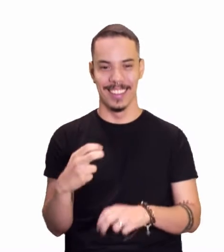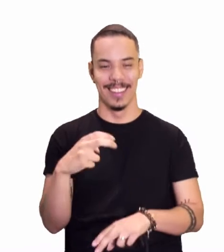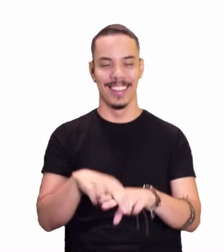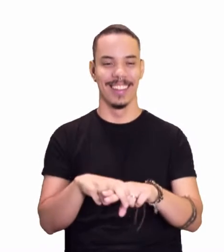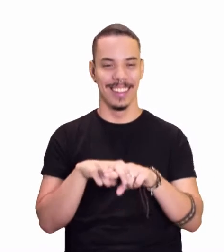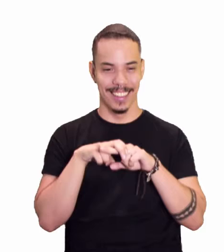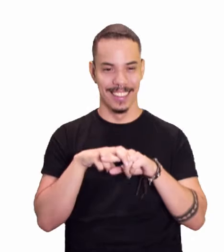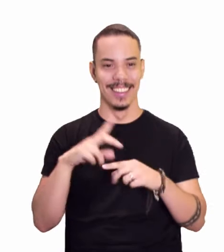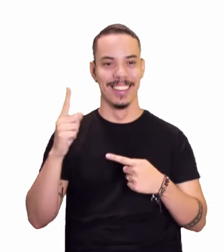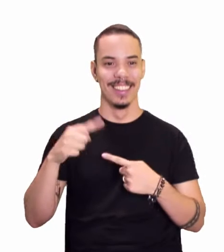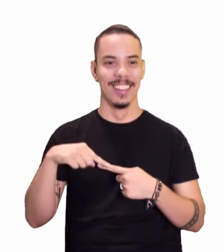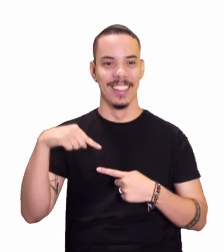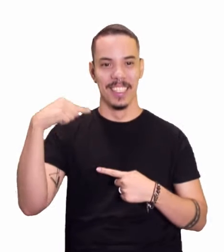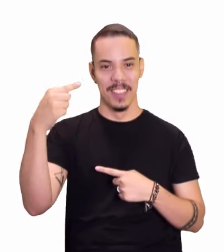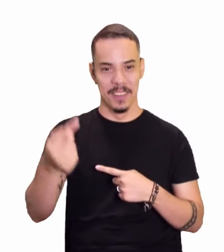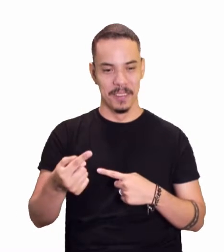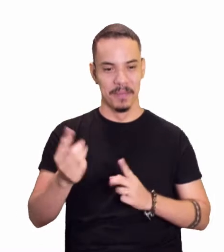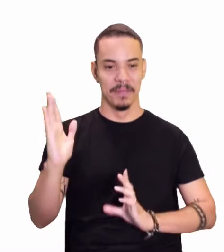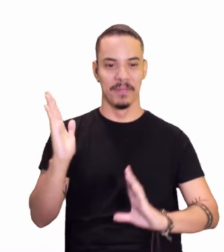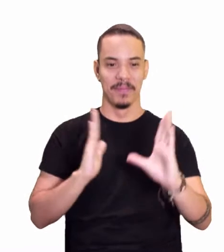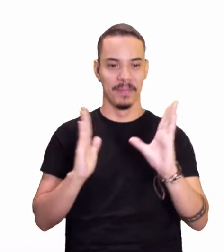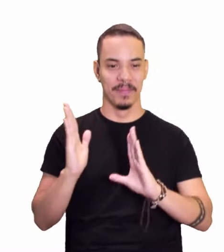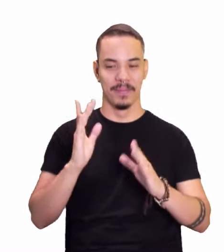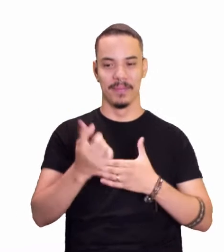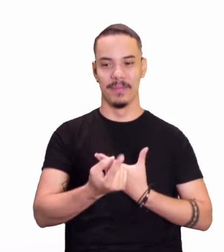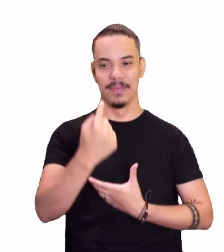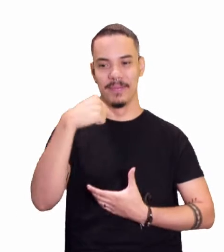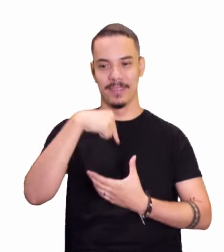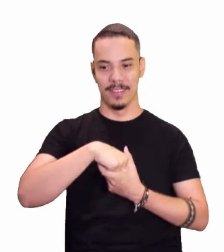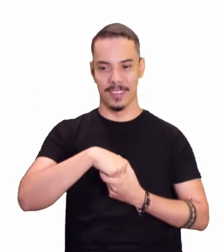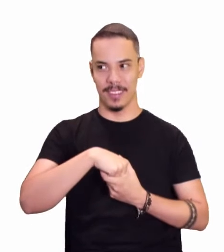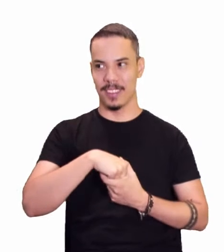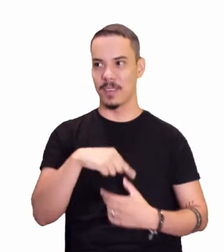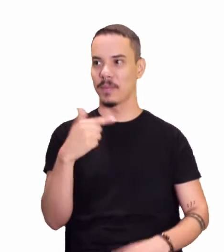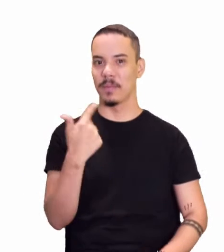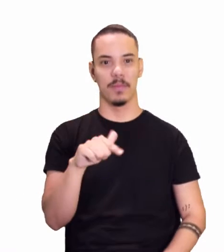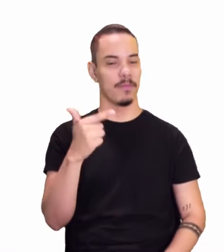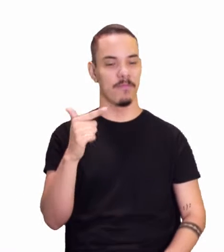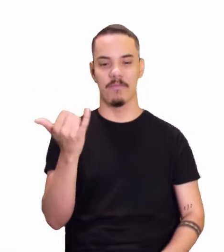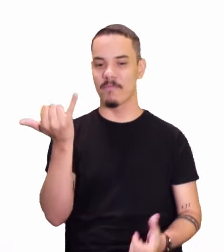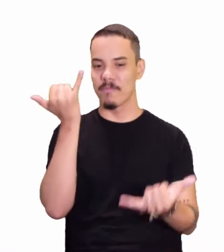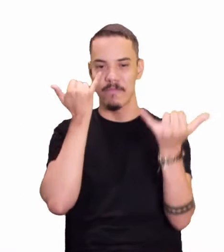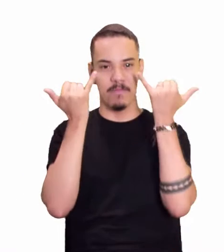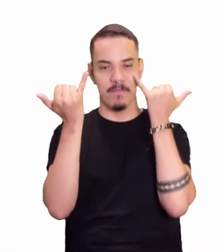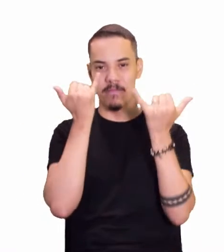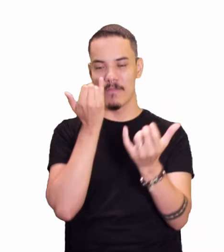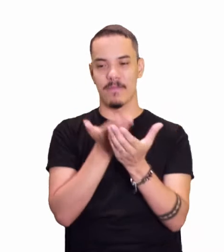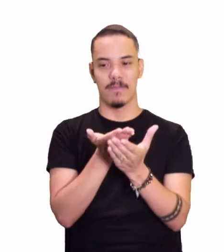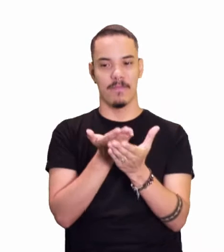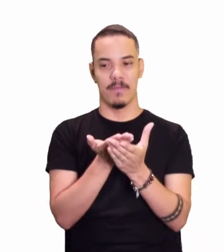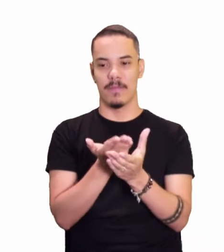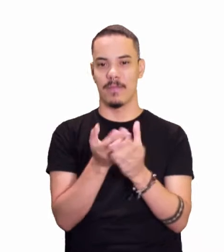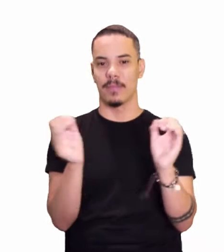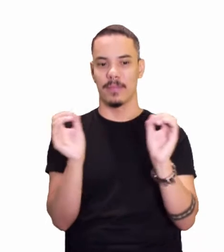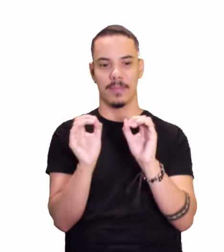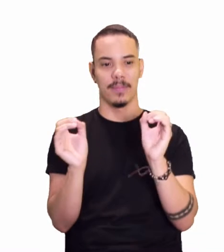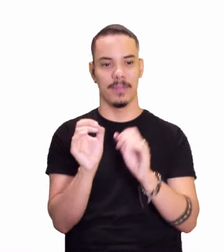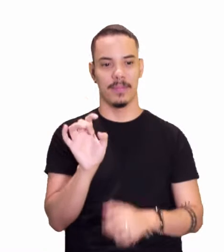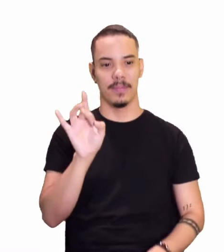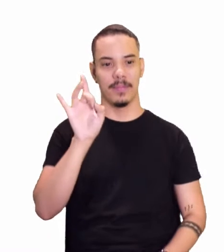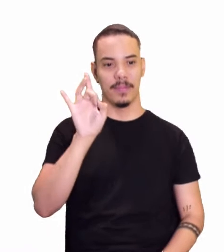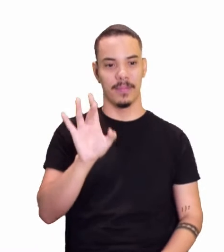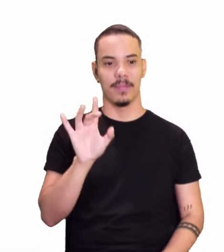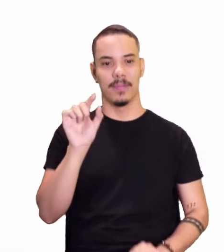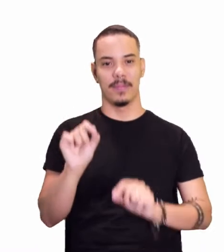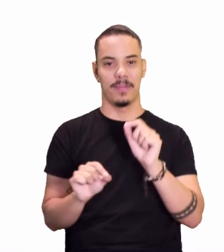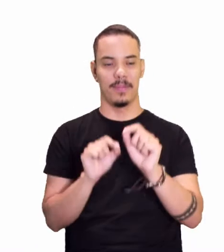em seguida, nesse período do trovadorismo, não tinha acesso à questão dos estudos. Somente, né, que você